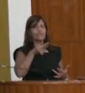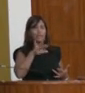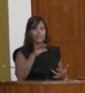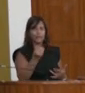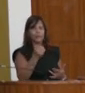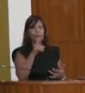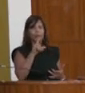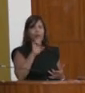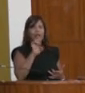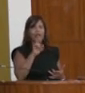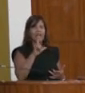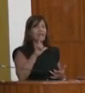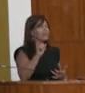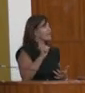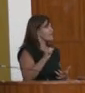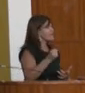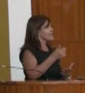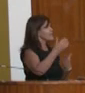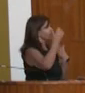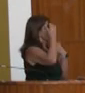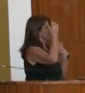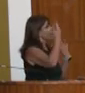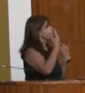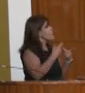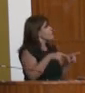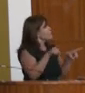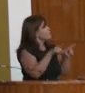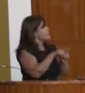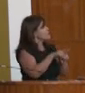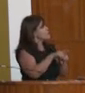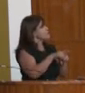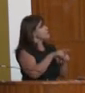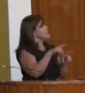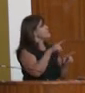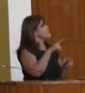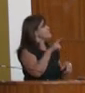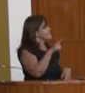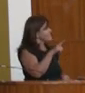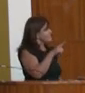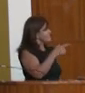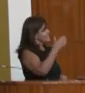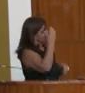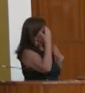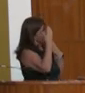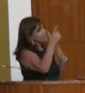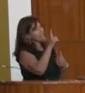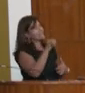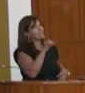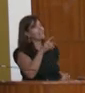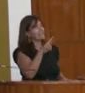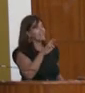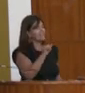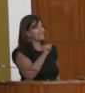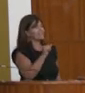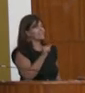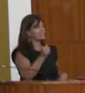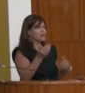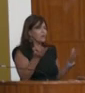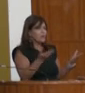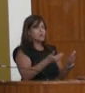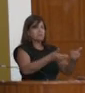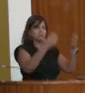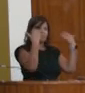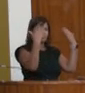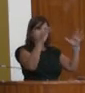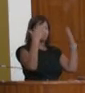presença de todas e todos. Agradecer a parceria da Lília. Obrigado, Lília, pela parceria aqui. Deu um show